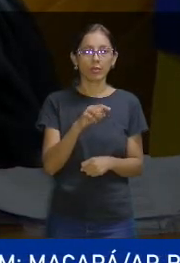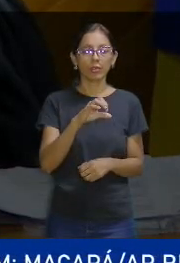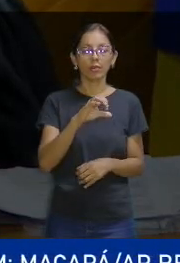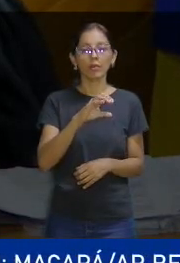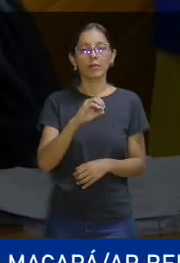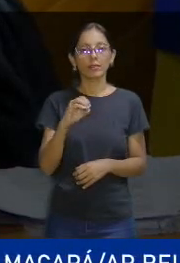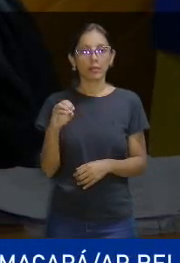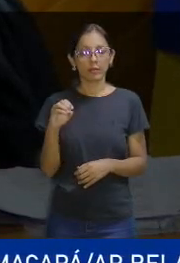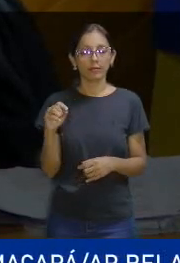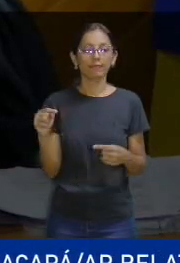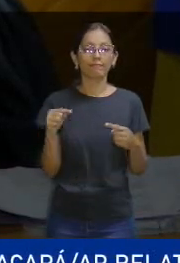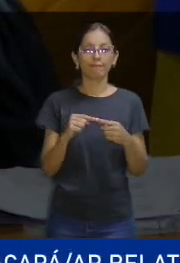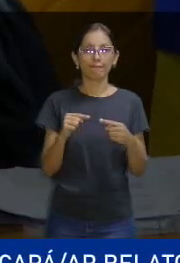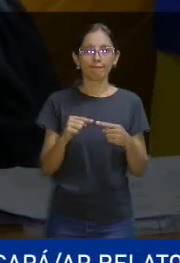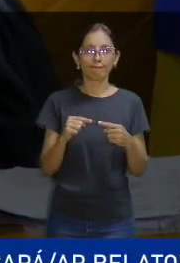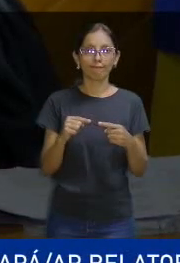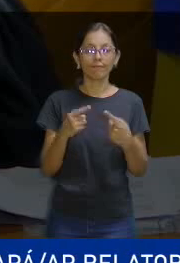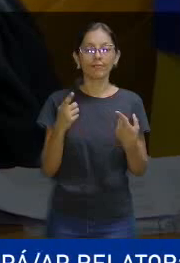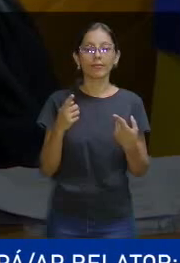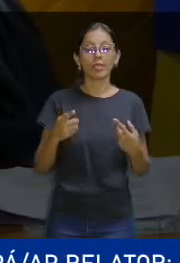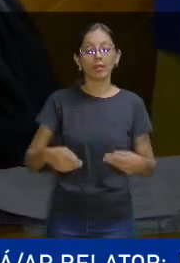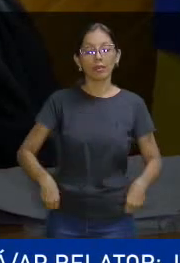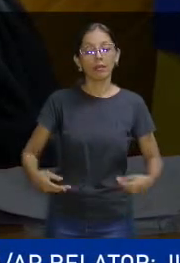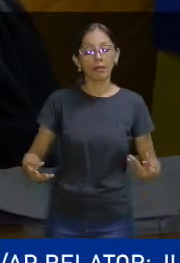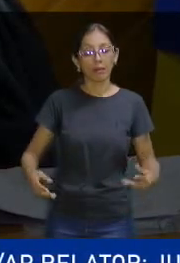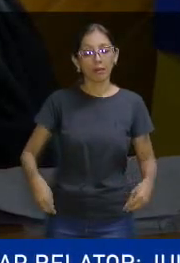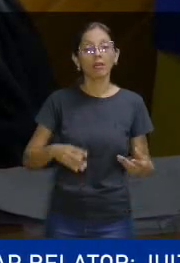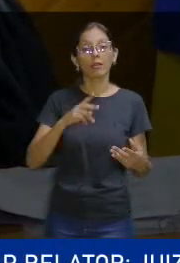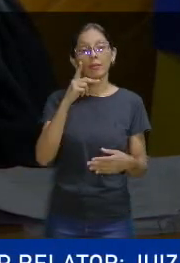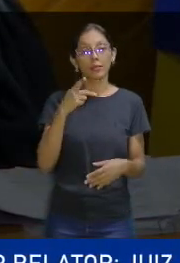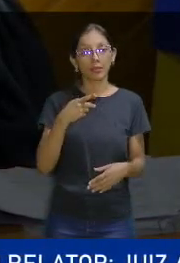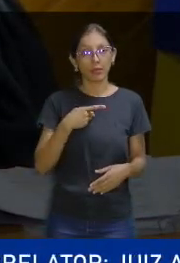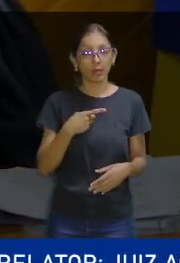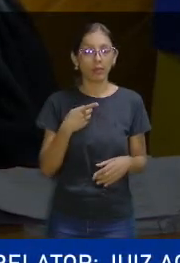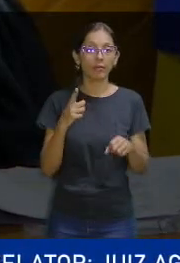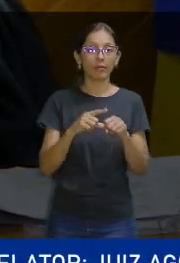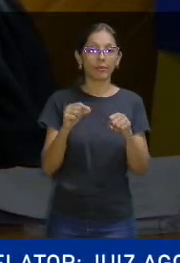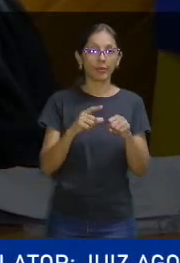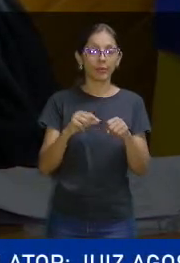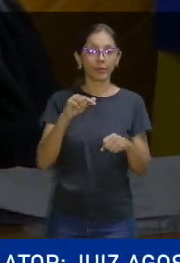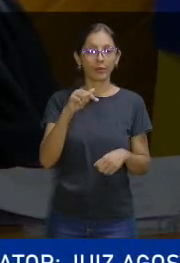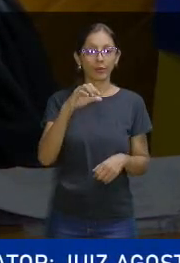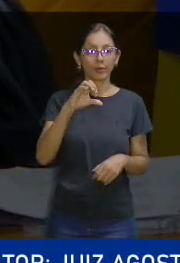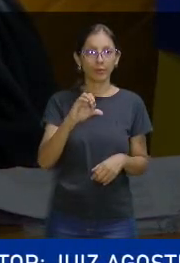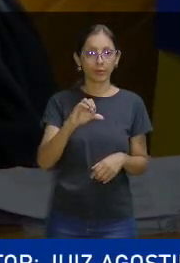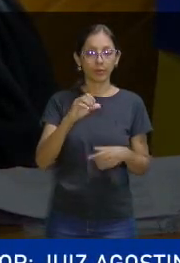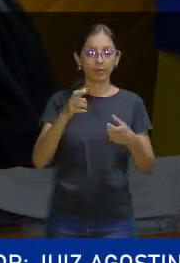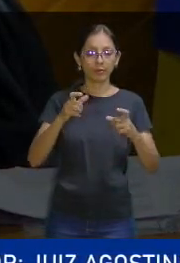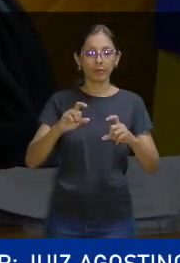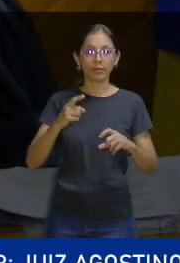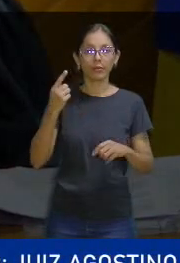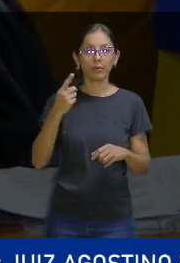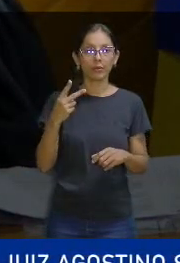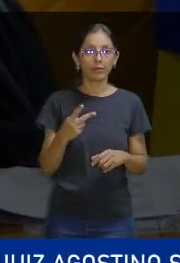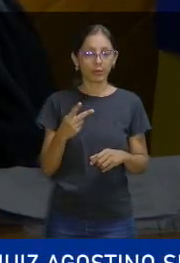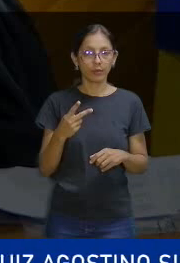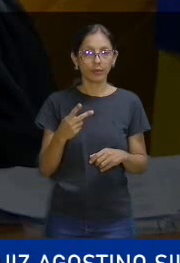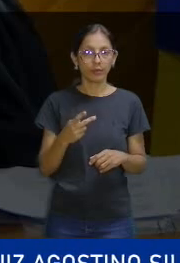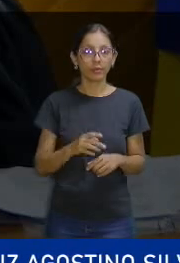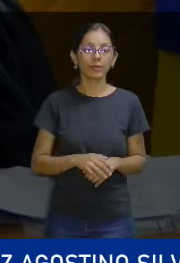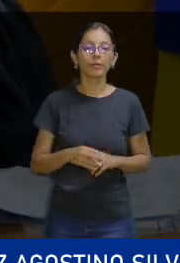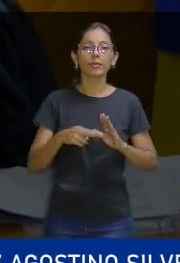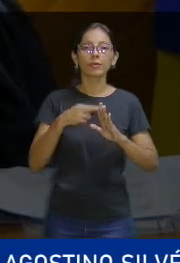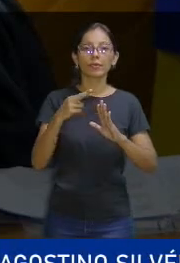54.900, referente às despesas com pessoal, nos termos do artigo 79, parágrafos 1º e 2º da